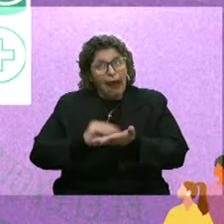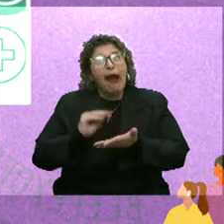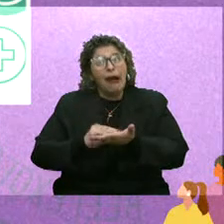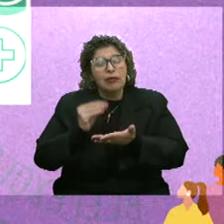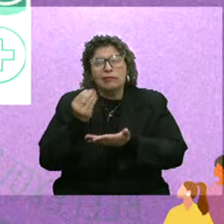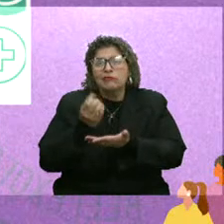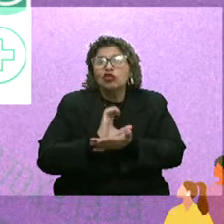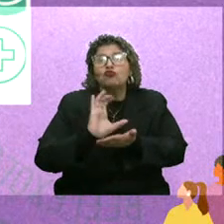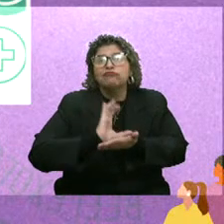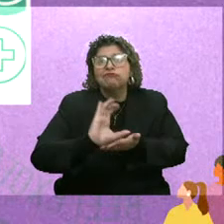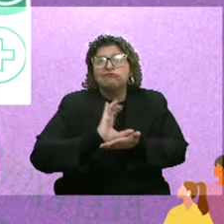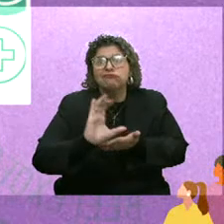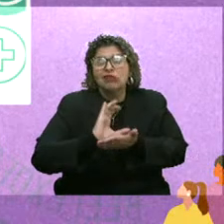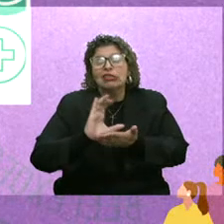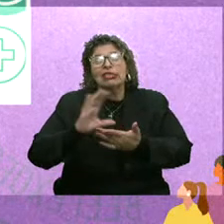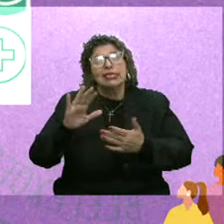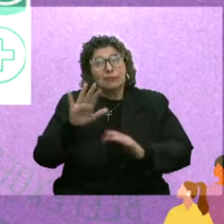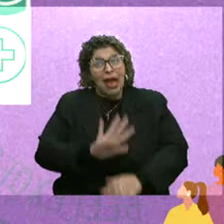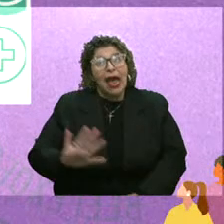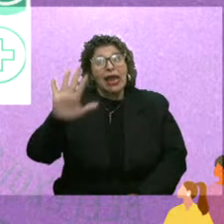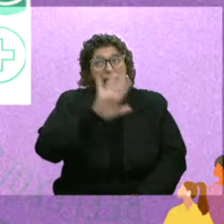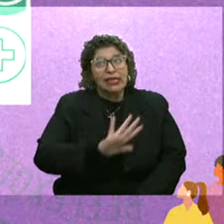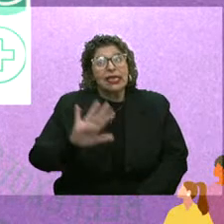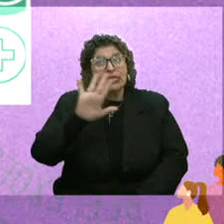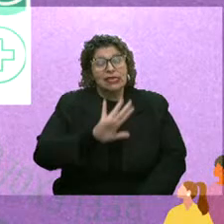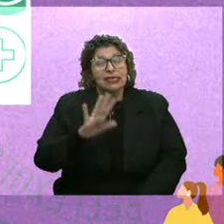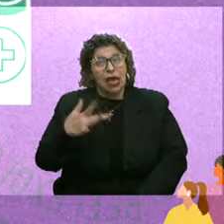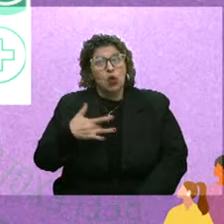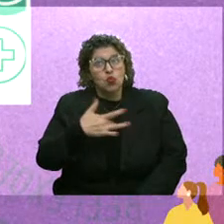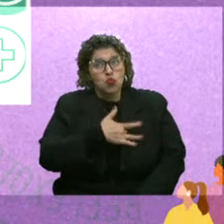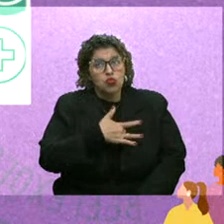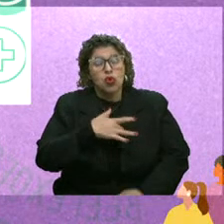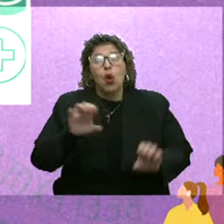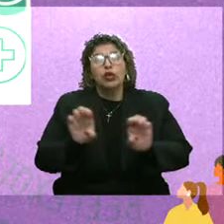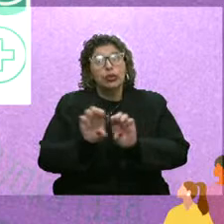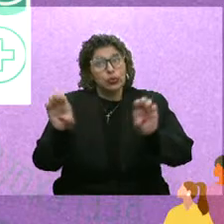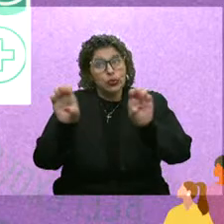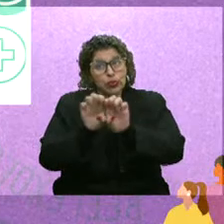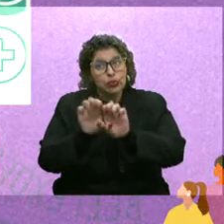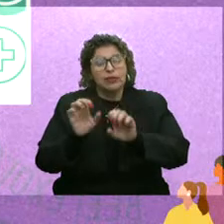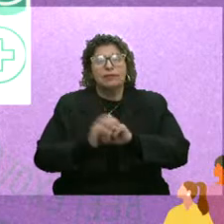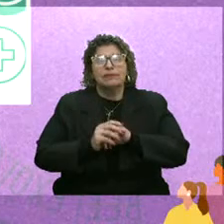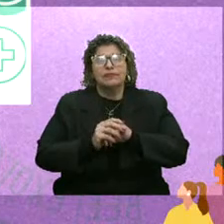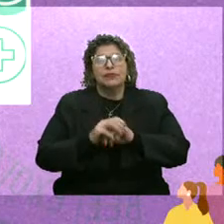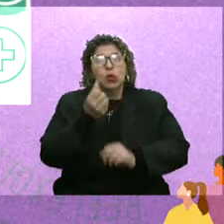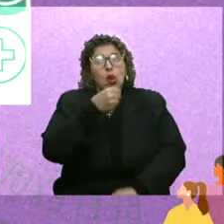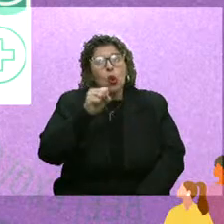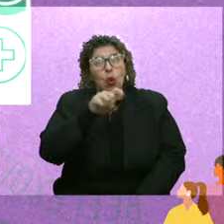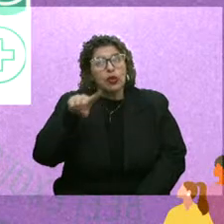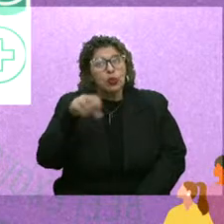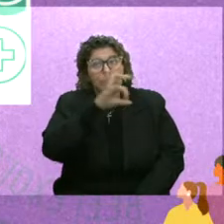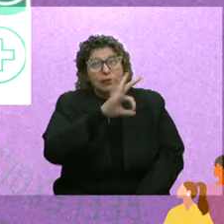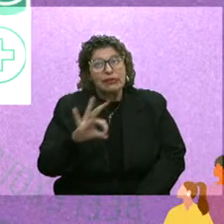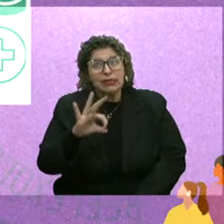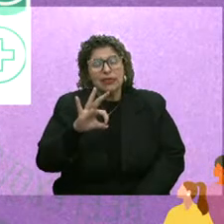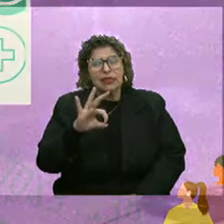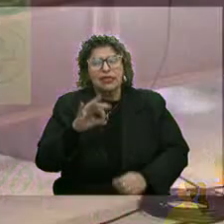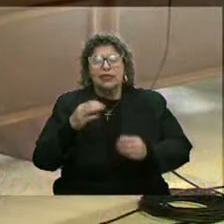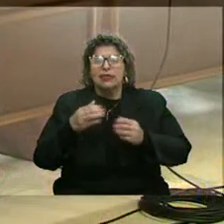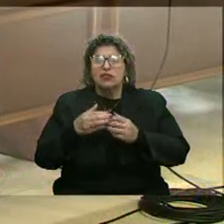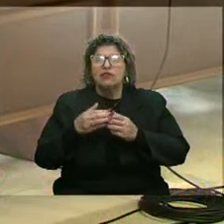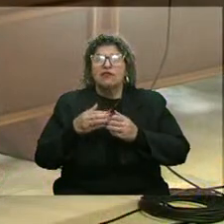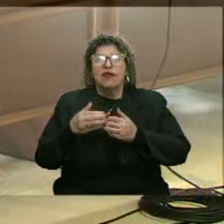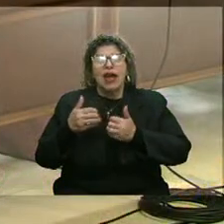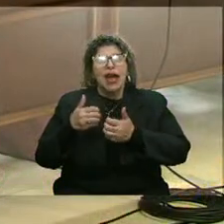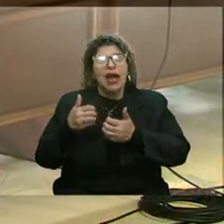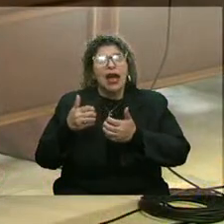não são adequados, ou estrutura física. E aí nós vamos cair depois, 8%, e esses 8% vão acompanhar toda a